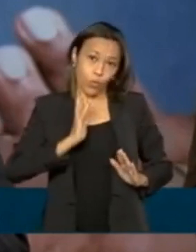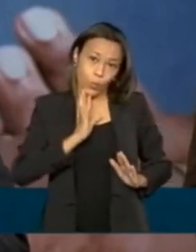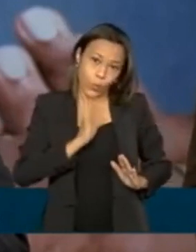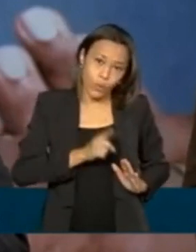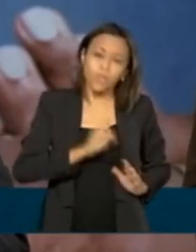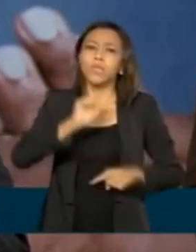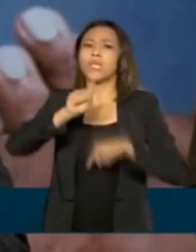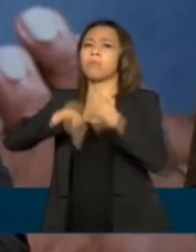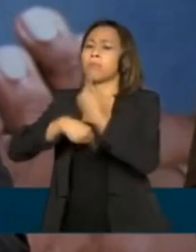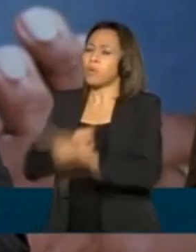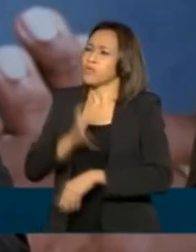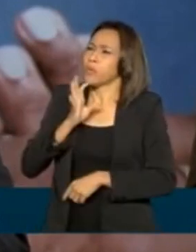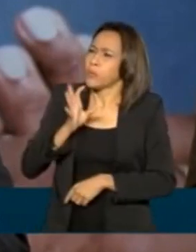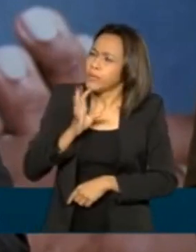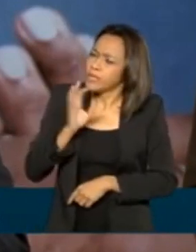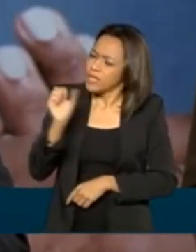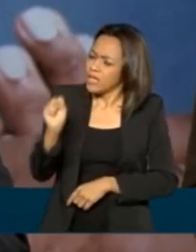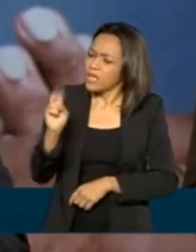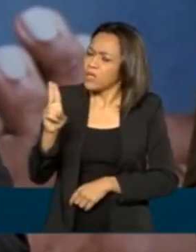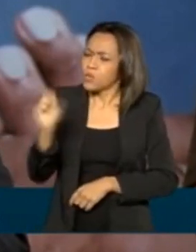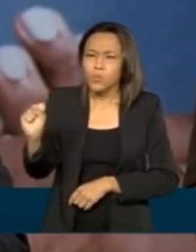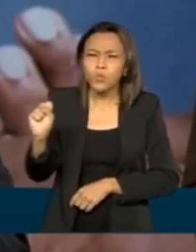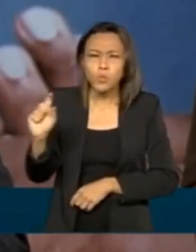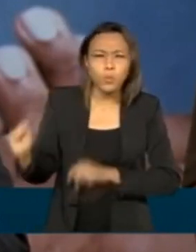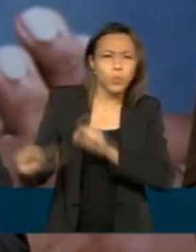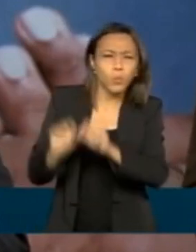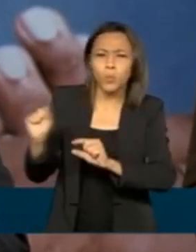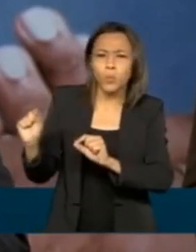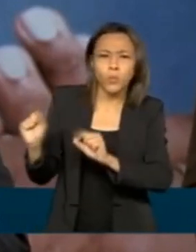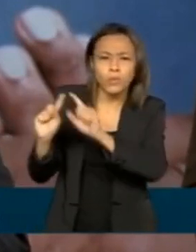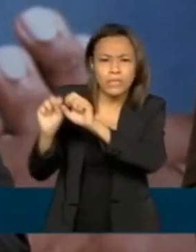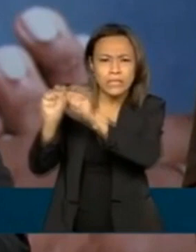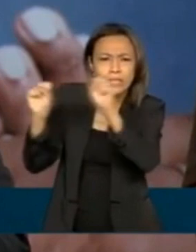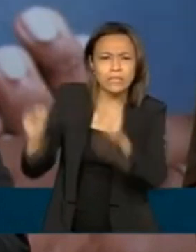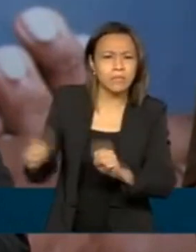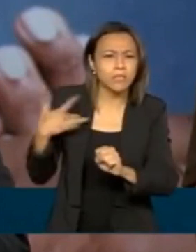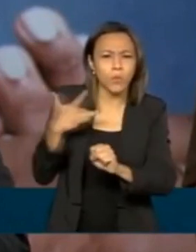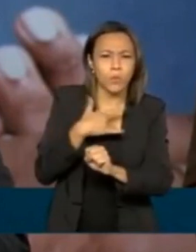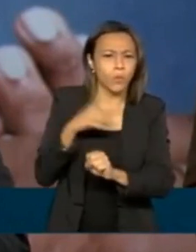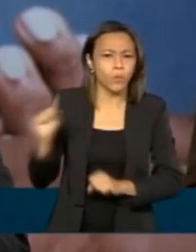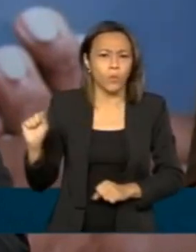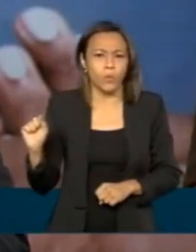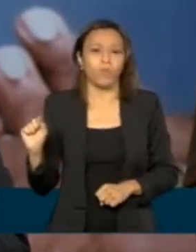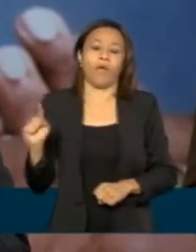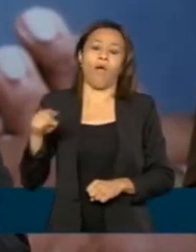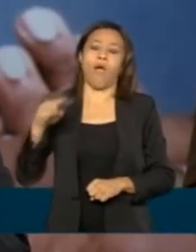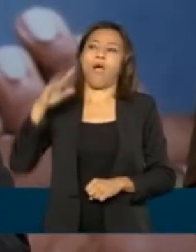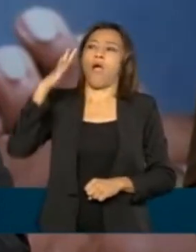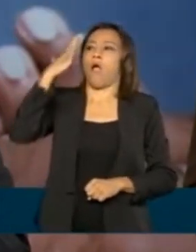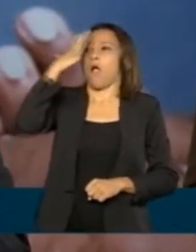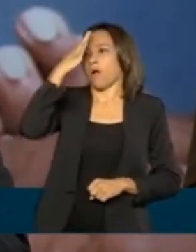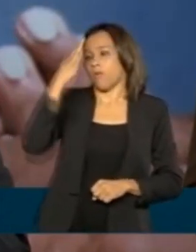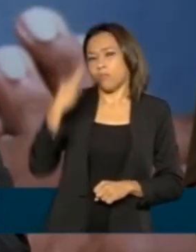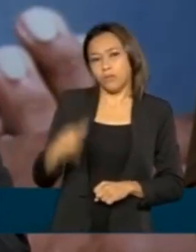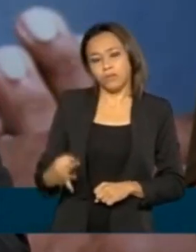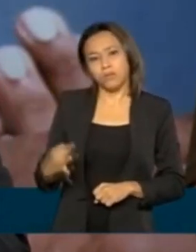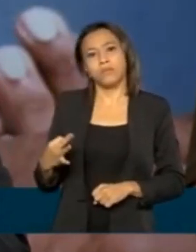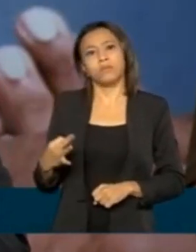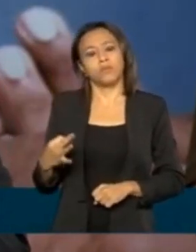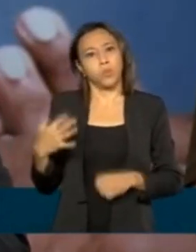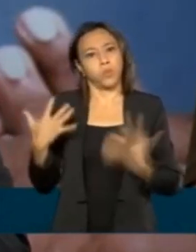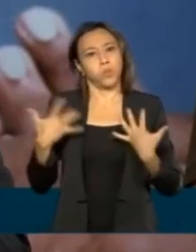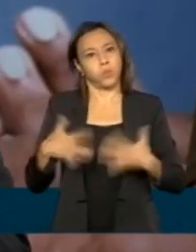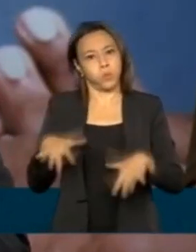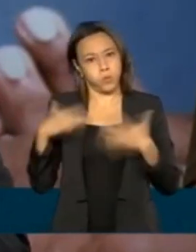a partir da dessa dessa desse momento da vida e compreende a magnitude